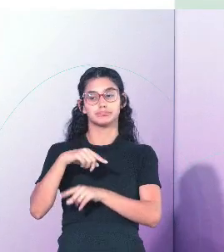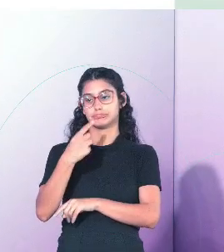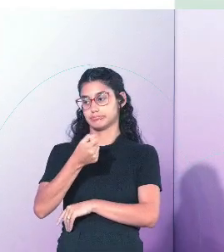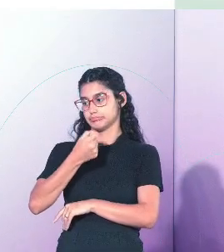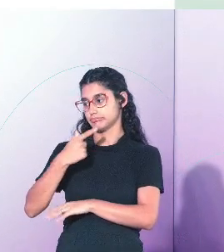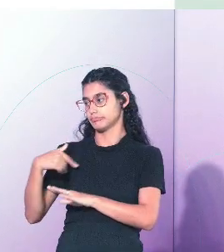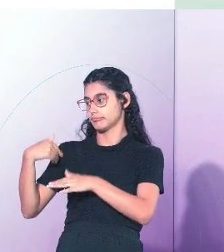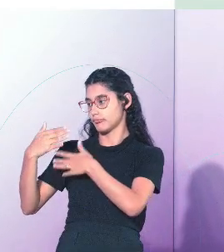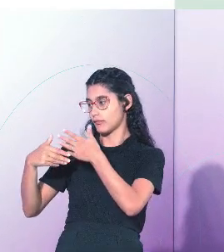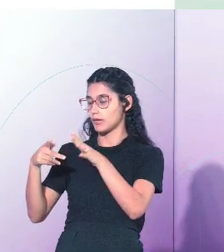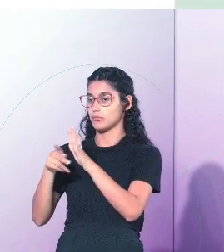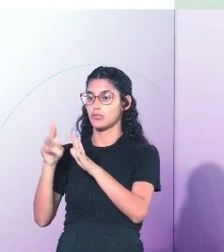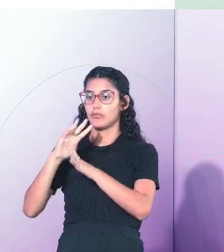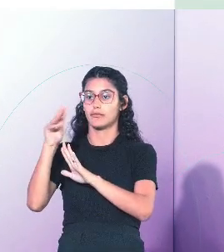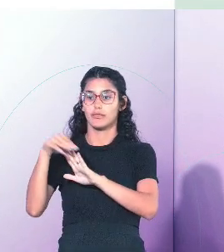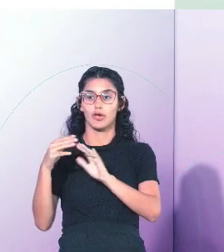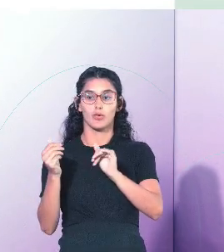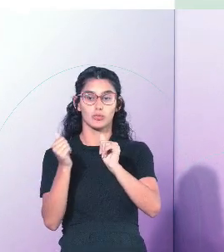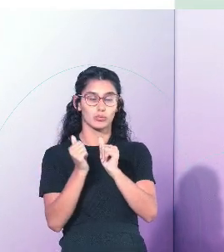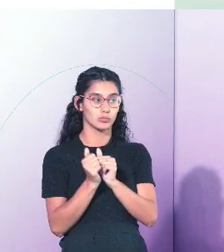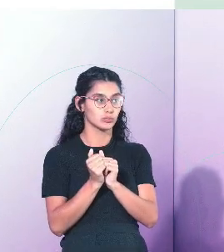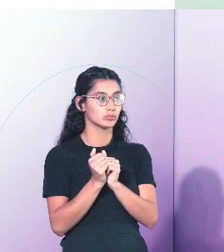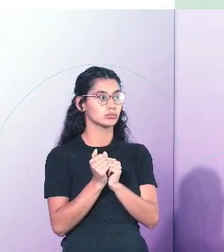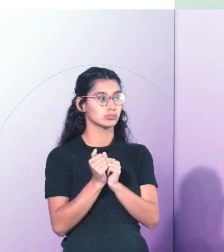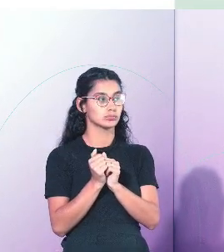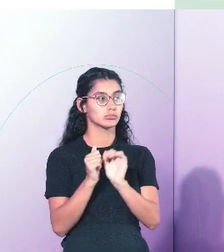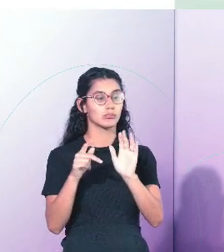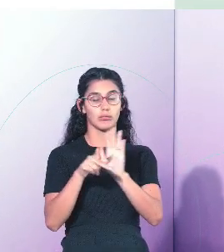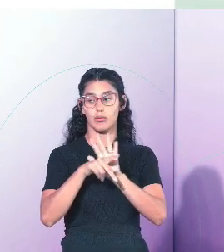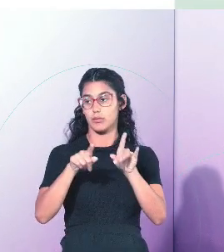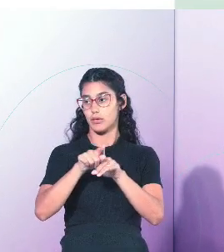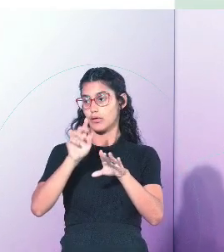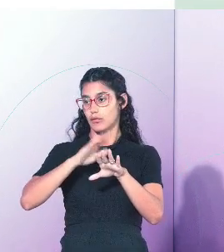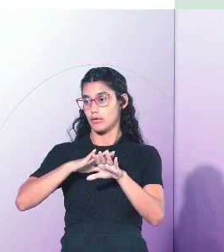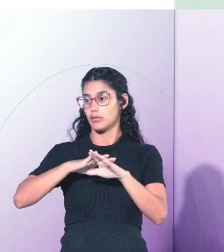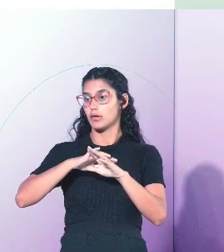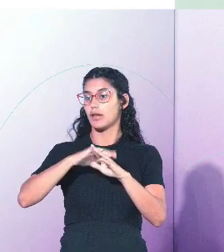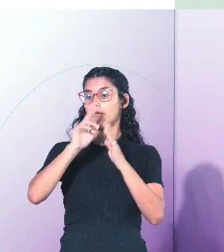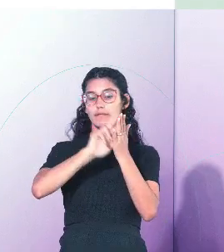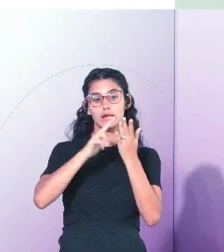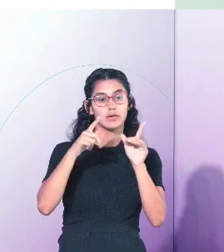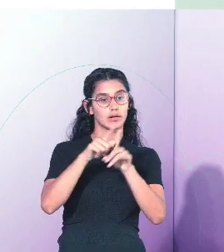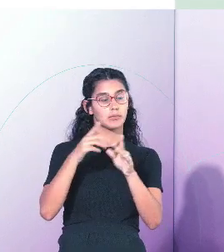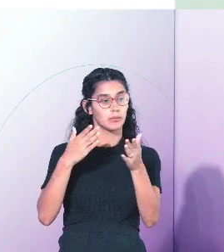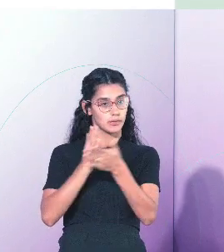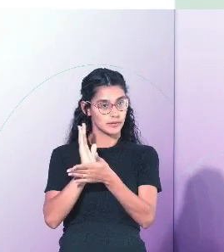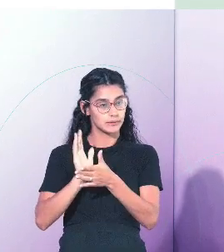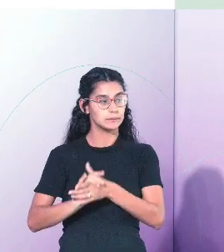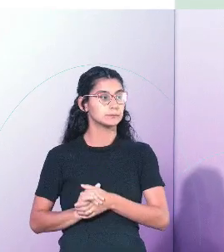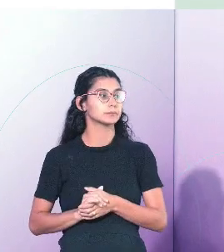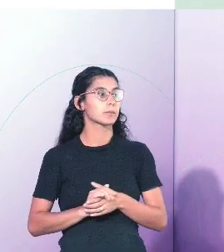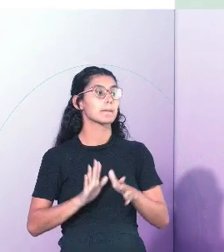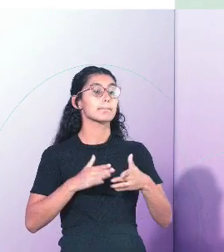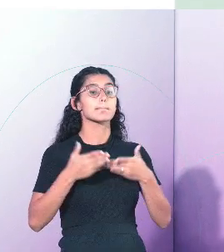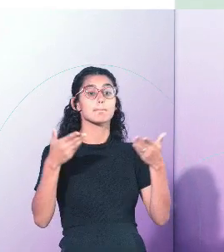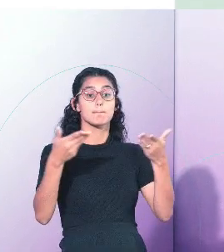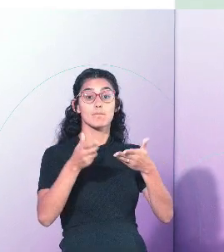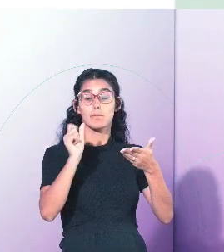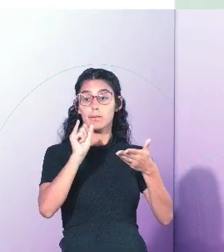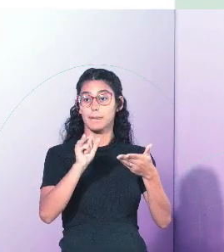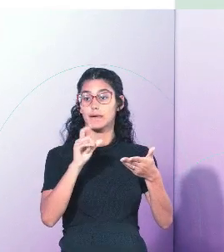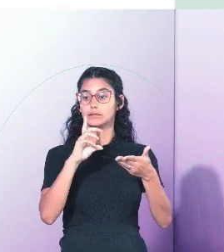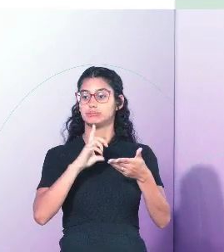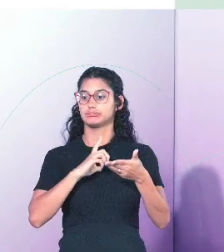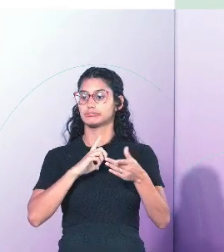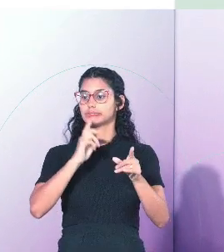que passaram pela aprovação, oncológicos orais, que passaram pela avaliação e foram aprovados. Então, hoje, se